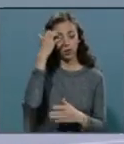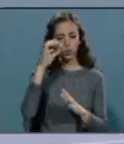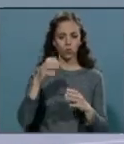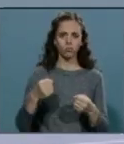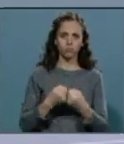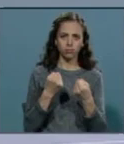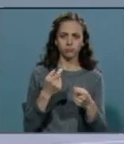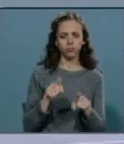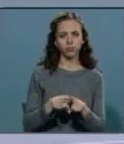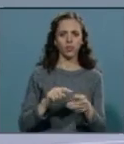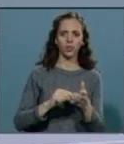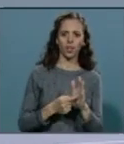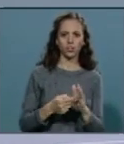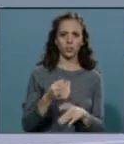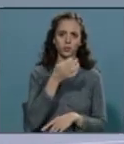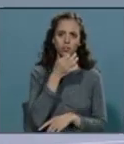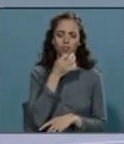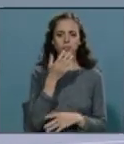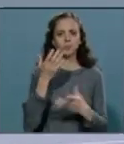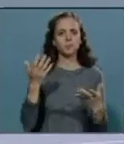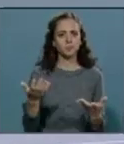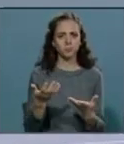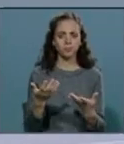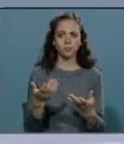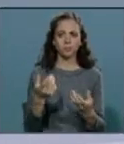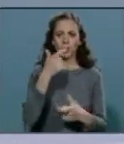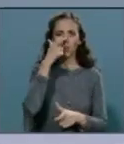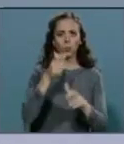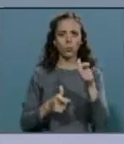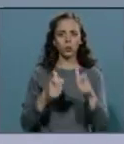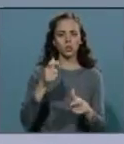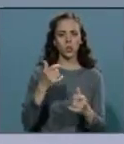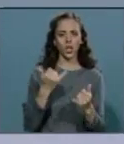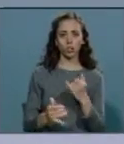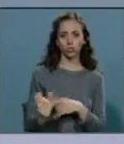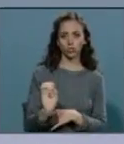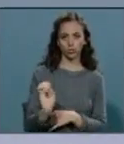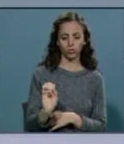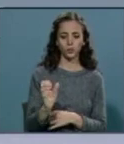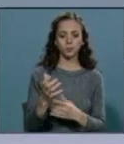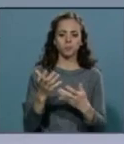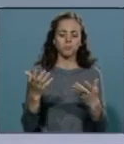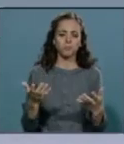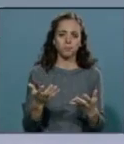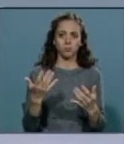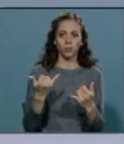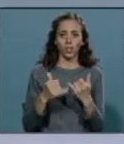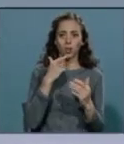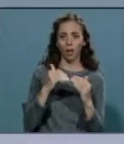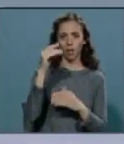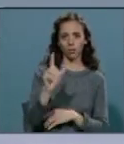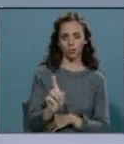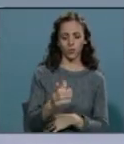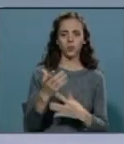condições até como teste de gamos estamos a falar porventura de uma de uma e não risco e não não risco elevado